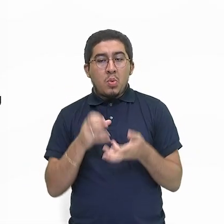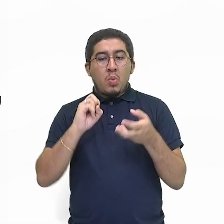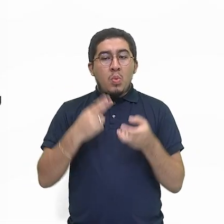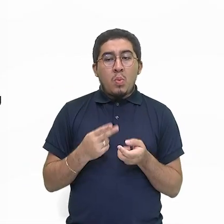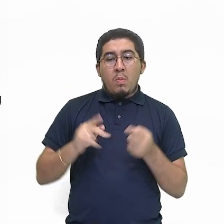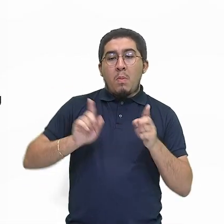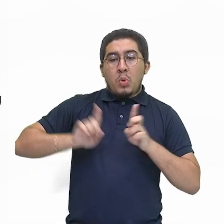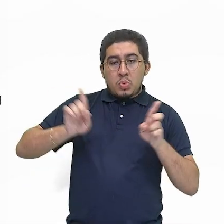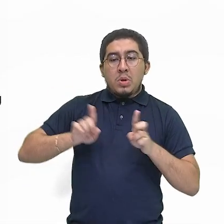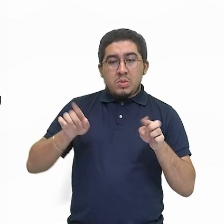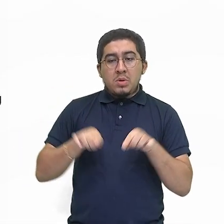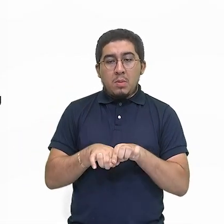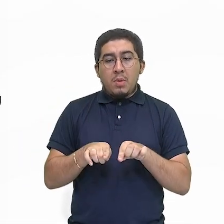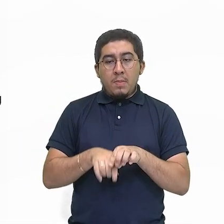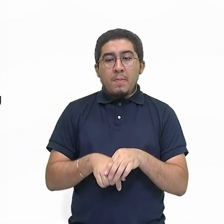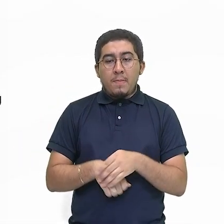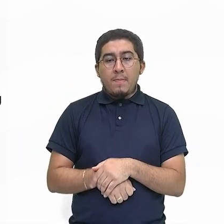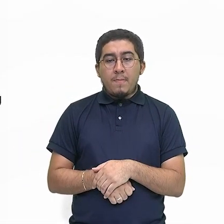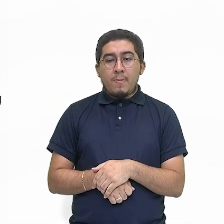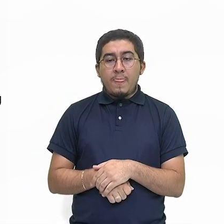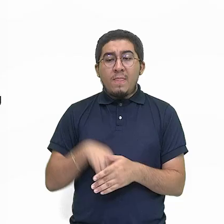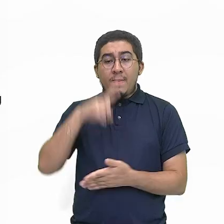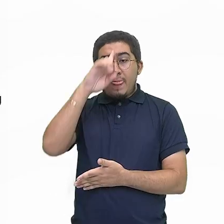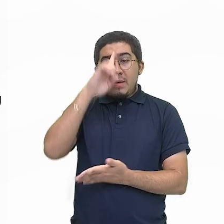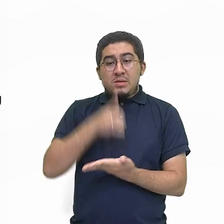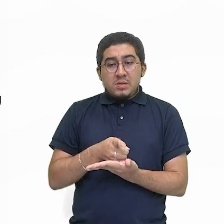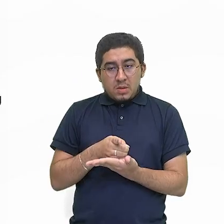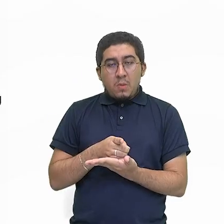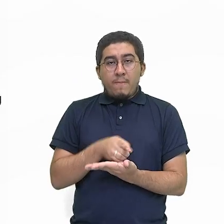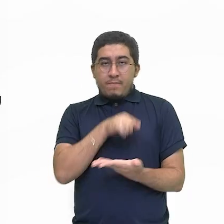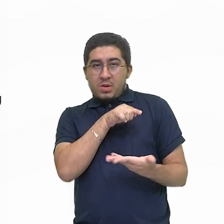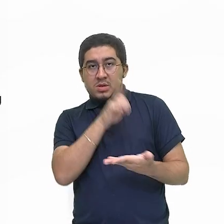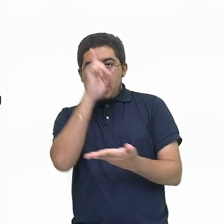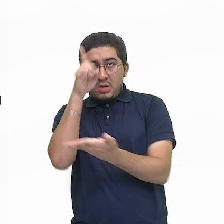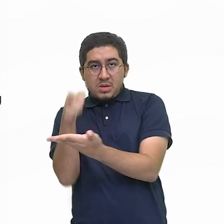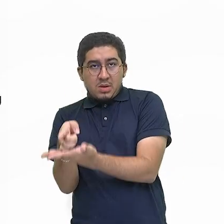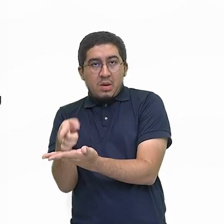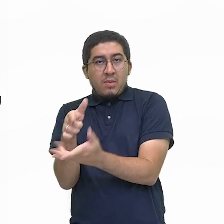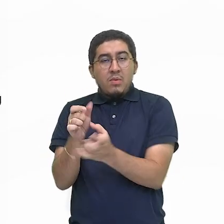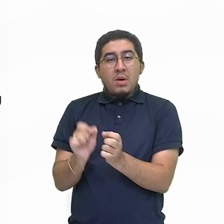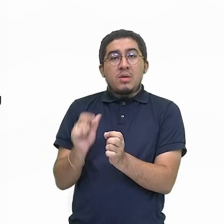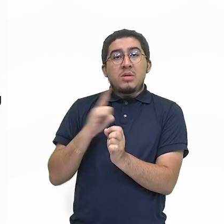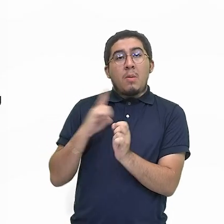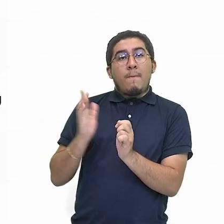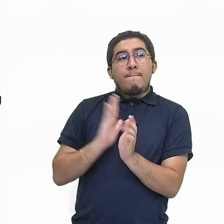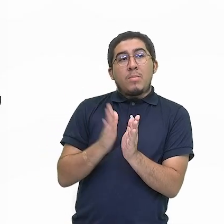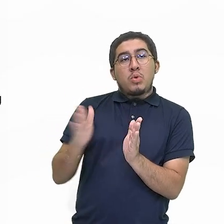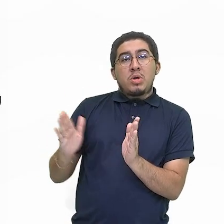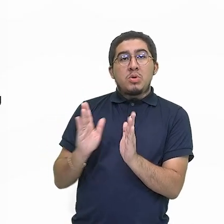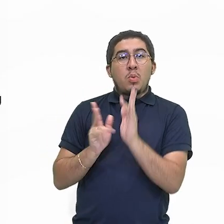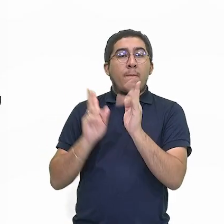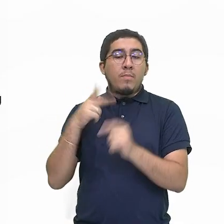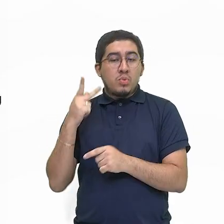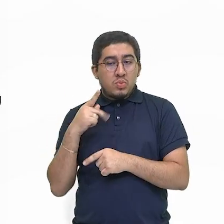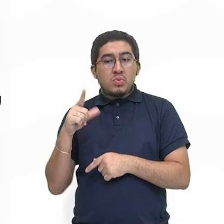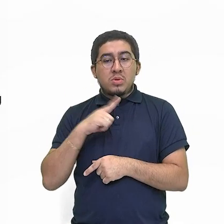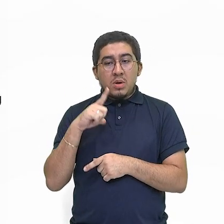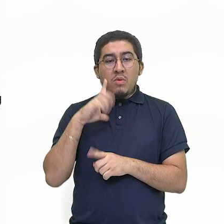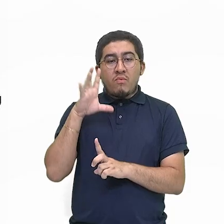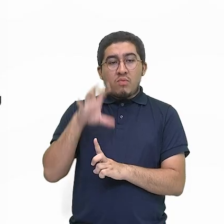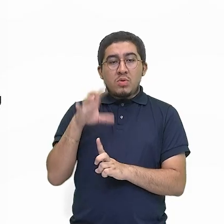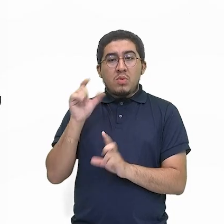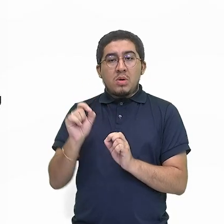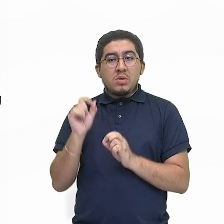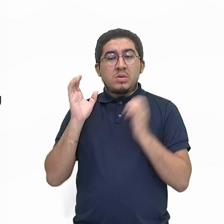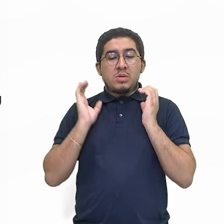protestos. E a decisão, gente, é o ponto culminante do processo político, onde as ações dos cidadãos